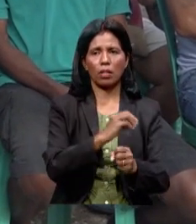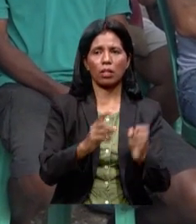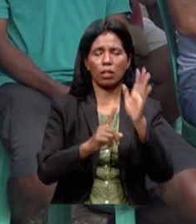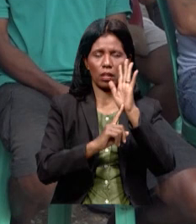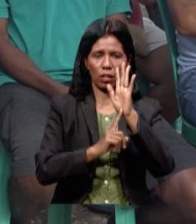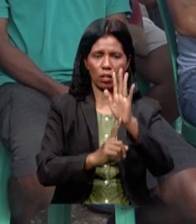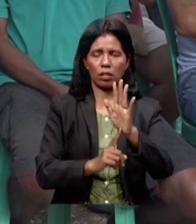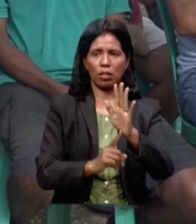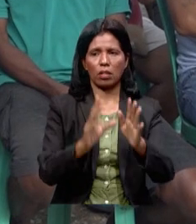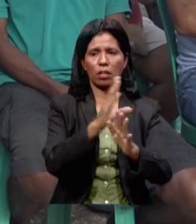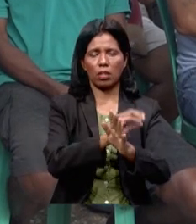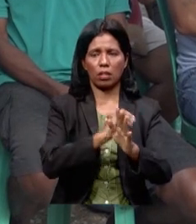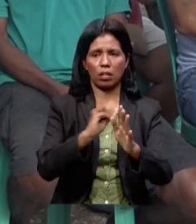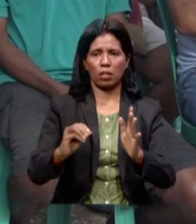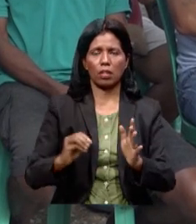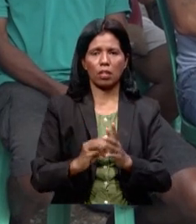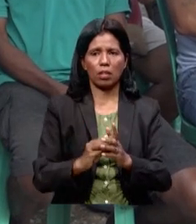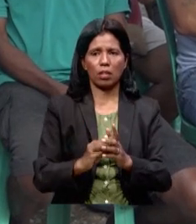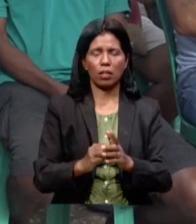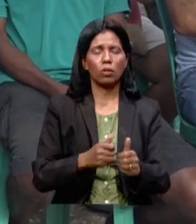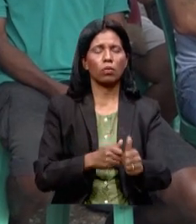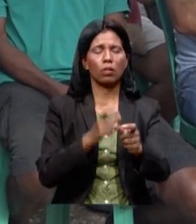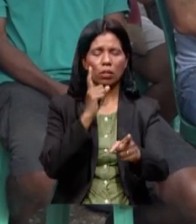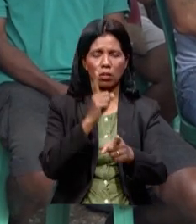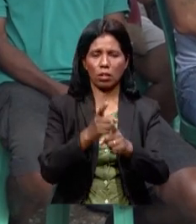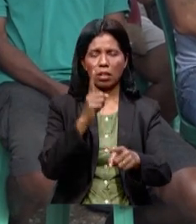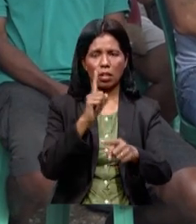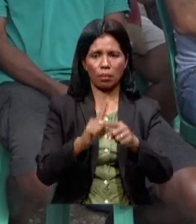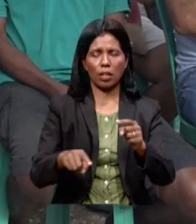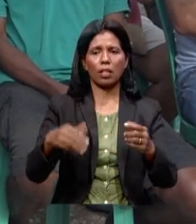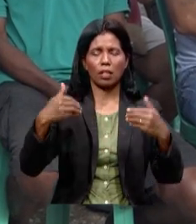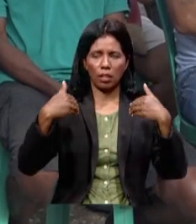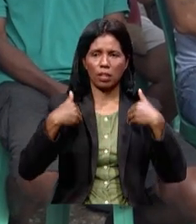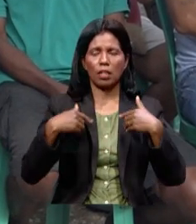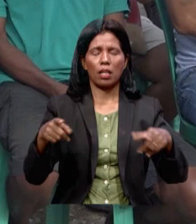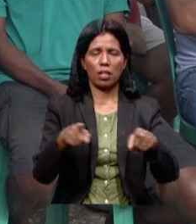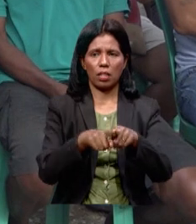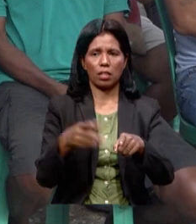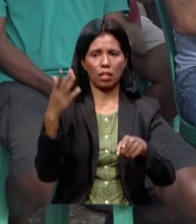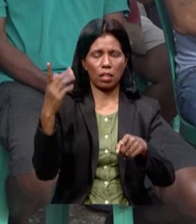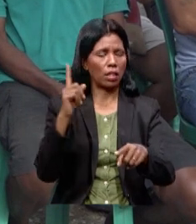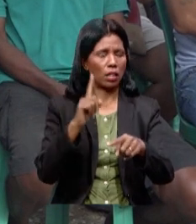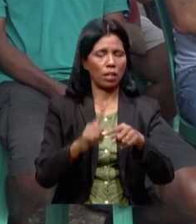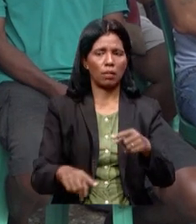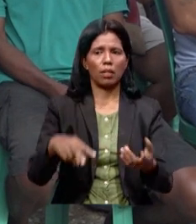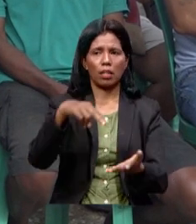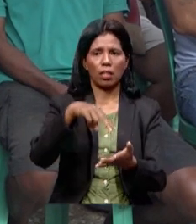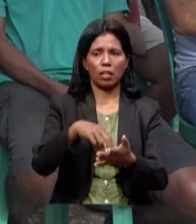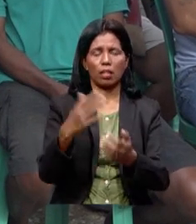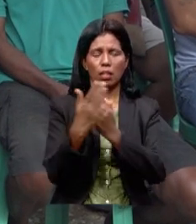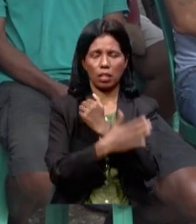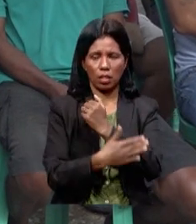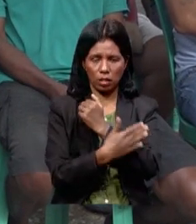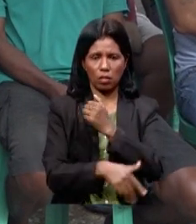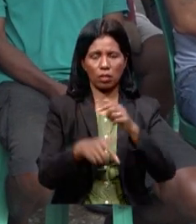anti democratica nebe tuir lolos la bele existi sira nesa ne no la bele existi ia pais